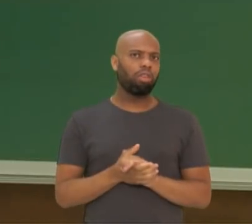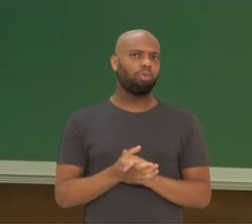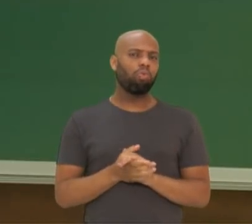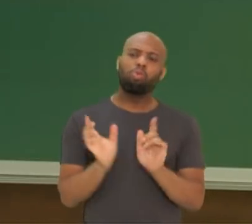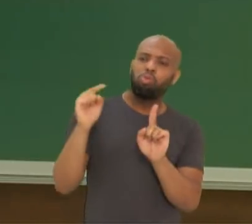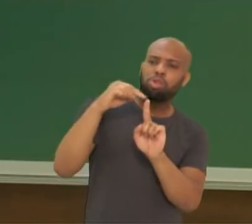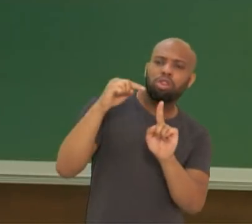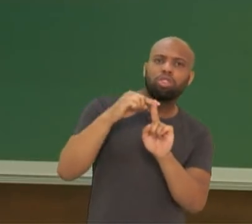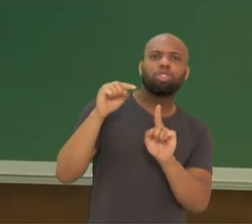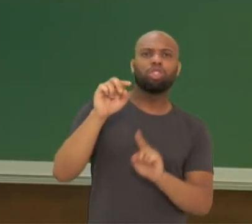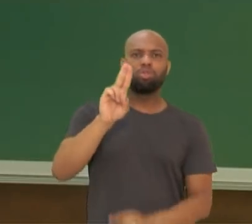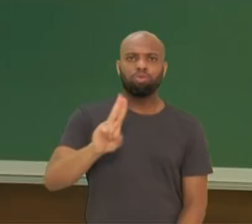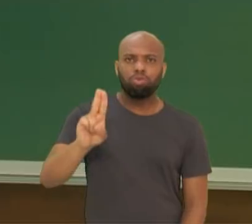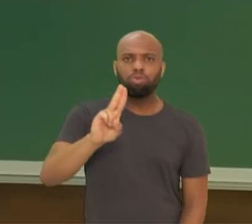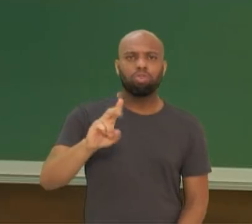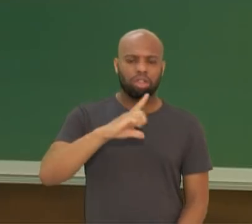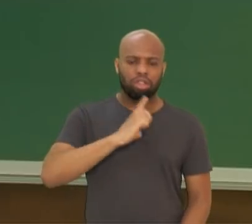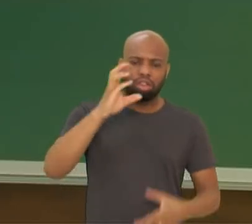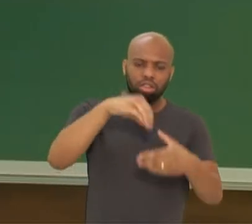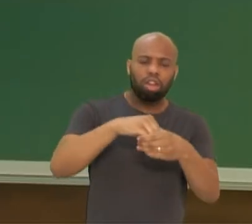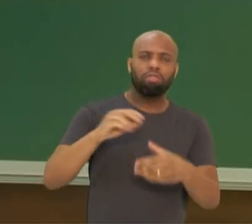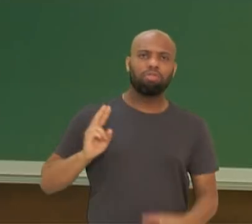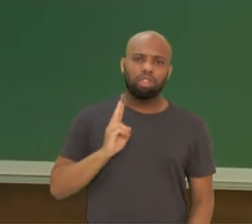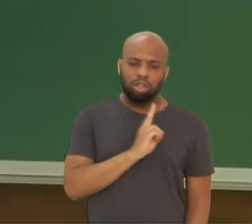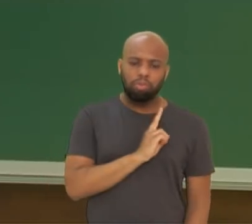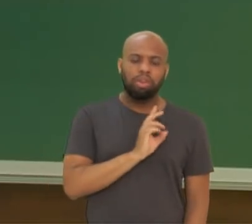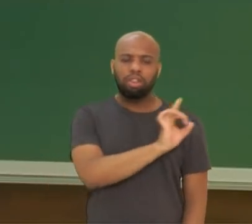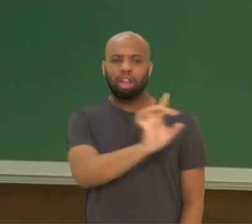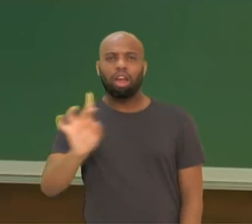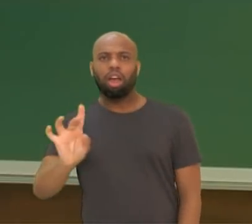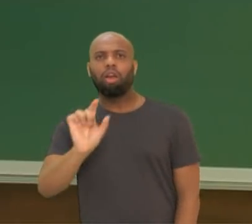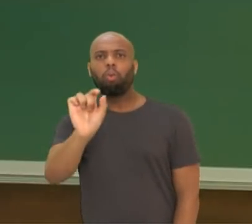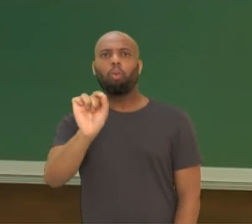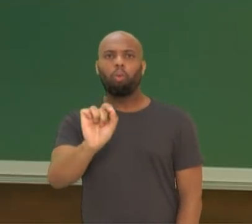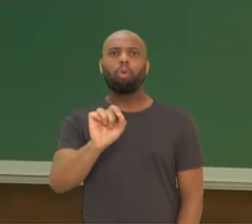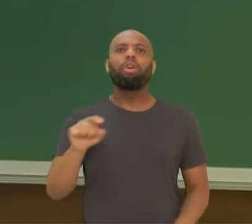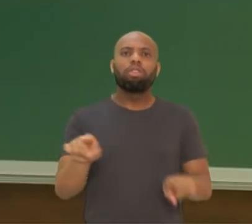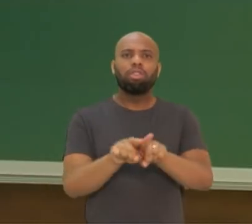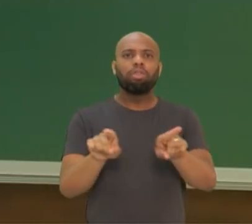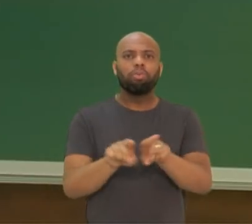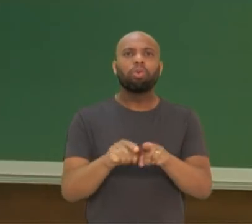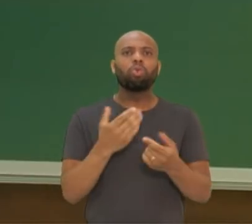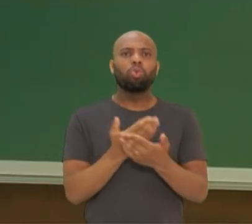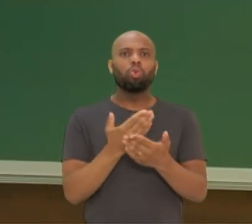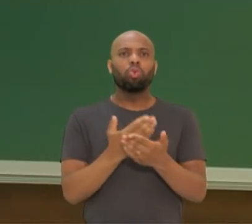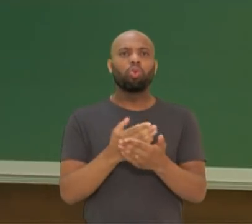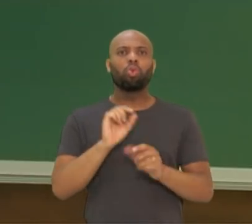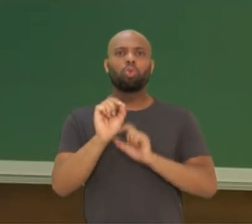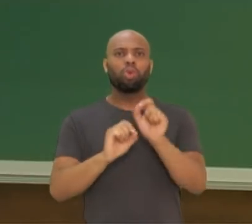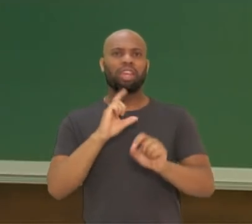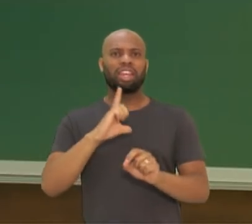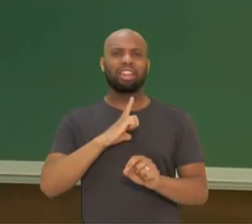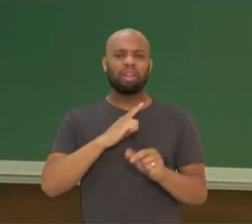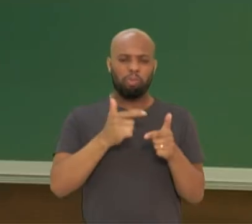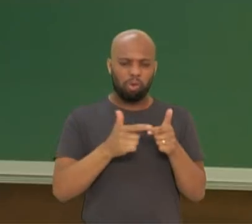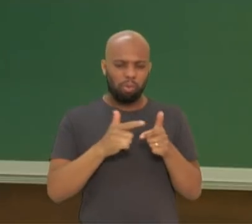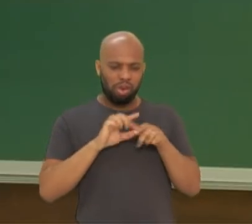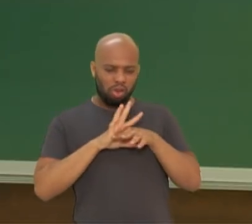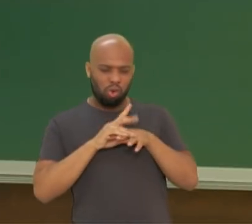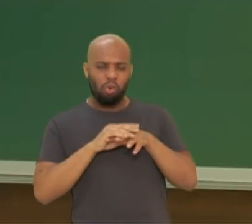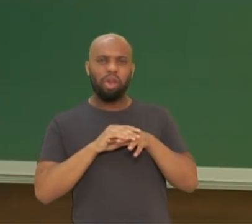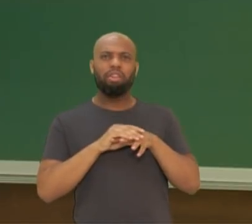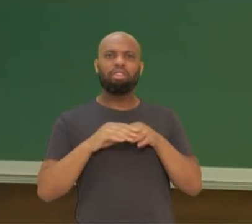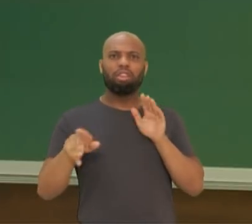funções desempenhadas, a importância de cada um. Nós trabalhamos sobre os transtornos alimentares, sobre